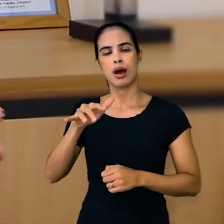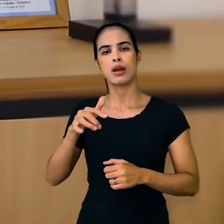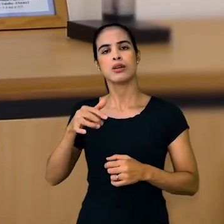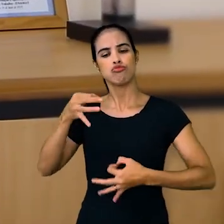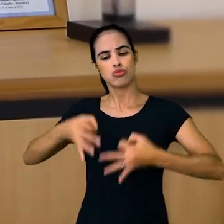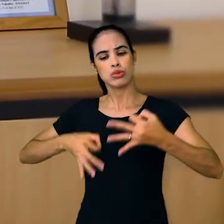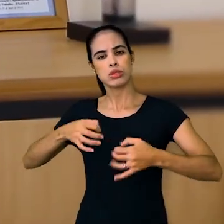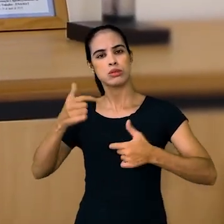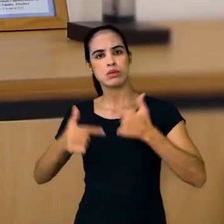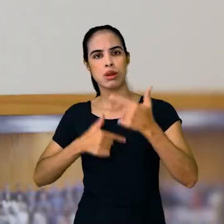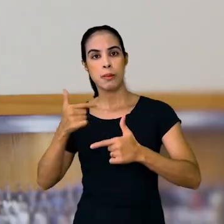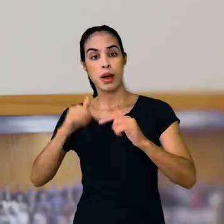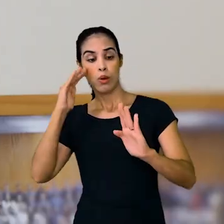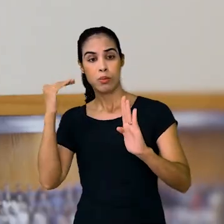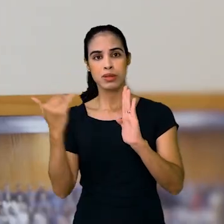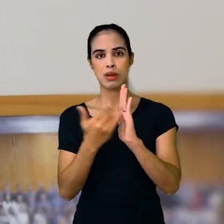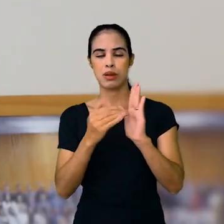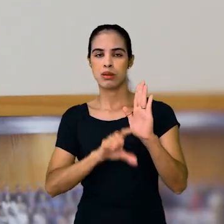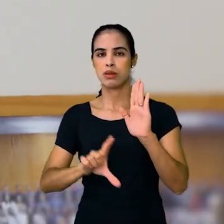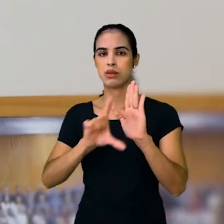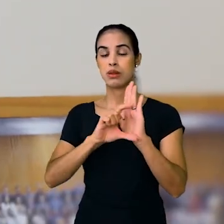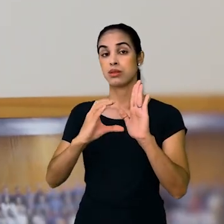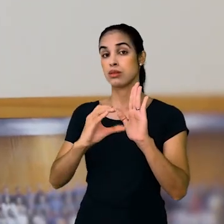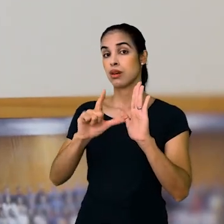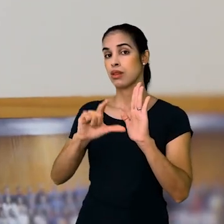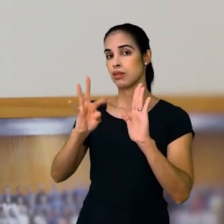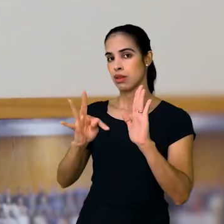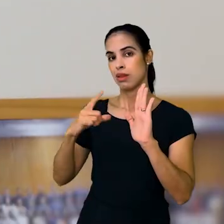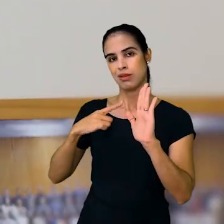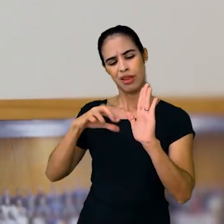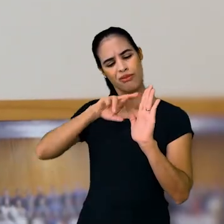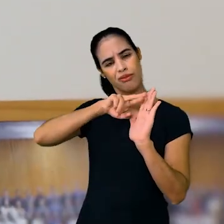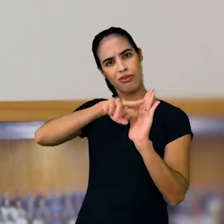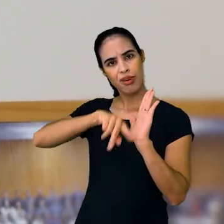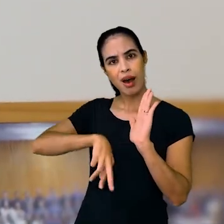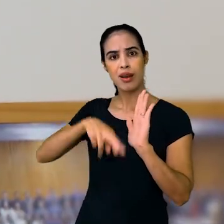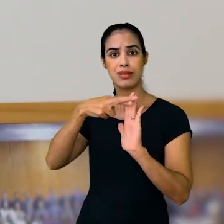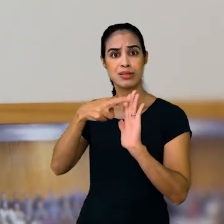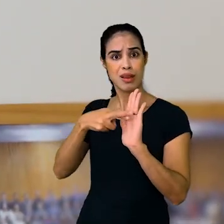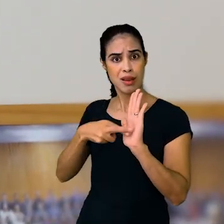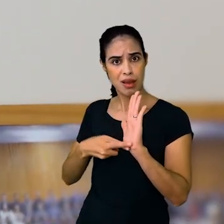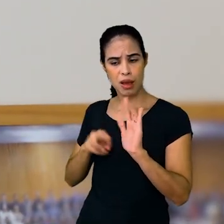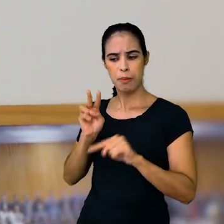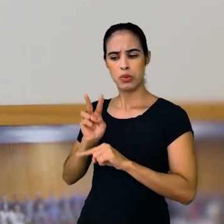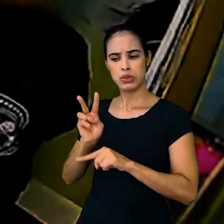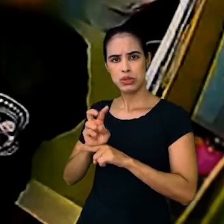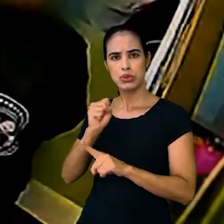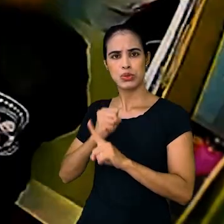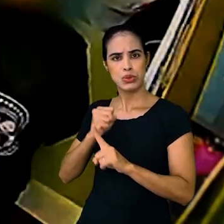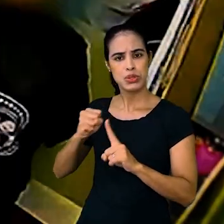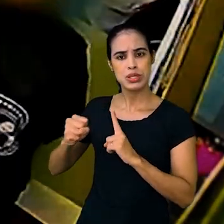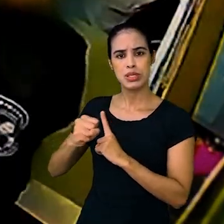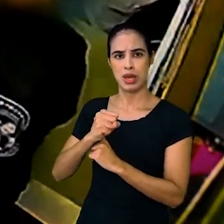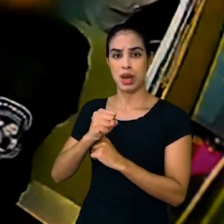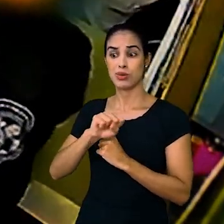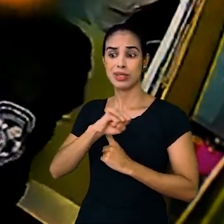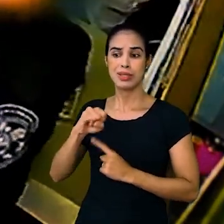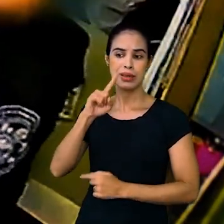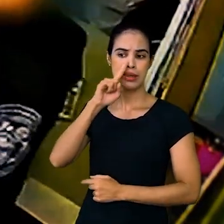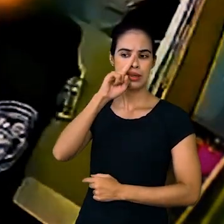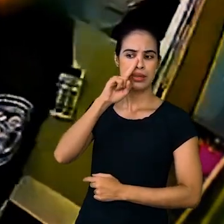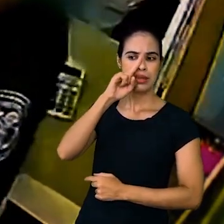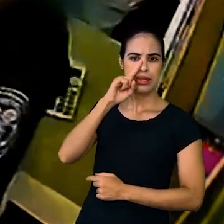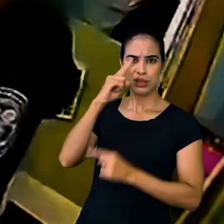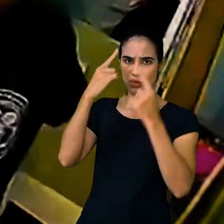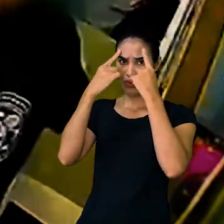do trabalho, a CLT, no que diz respeito ao conjunto de regras que visam a proteção social diante de qualquer